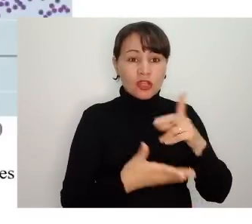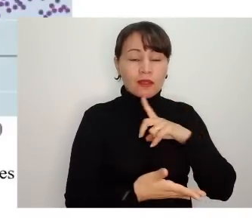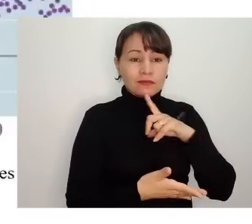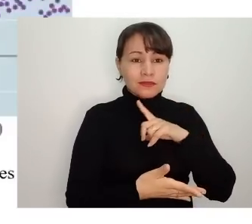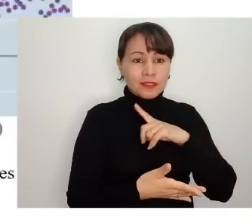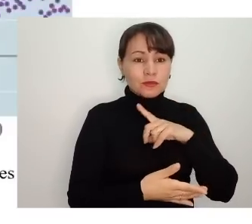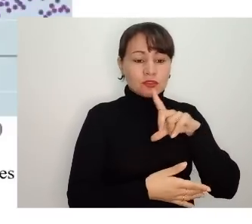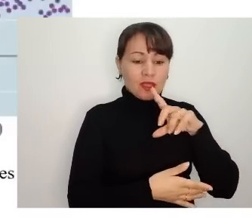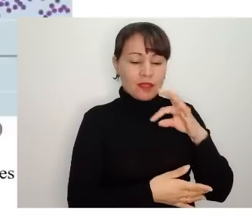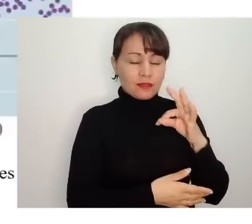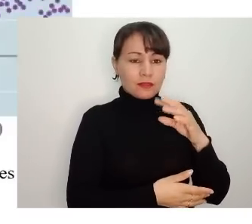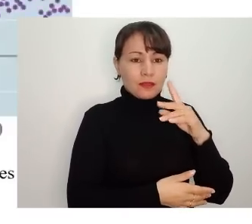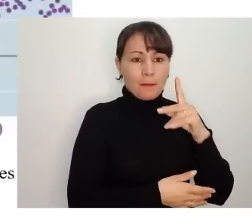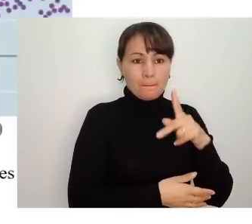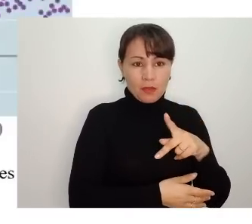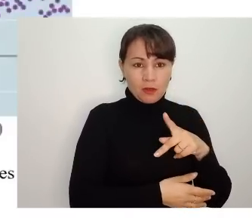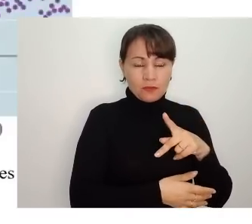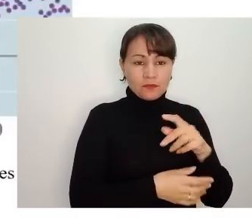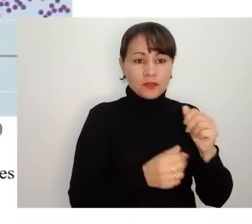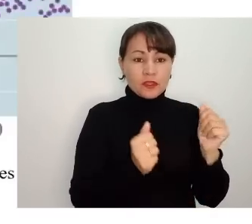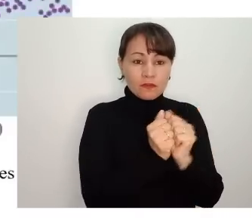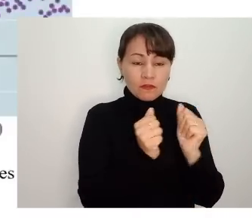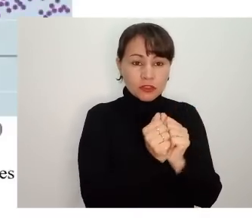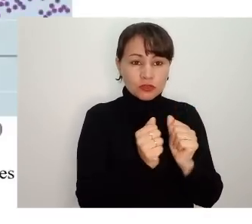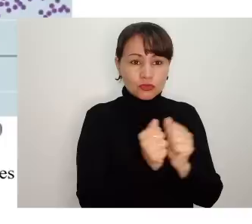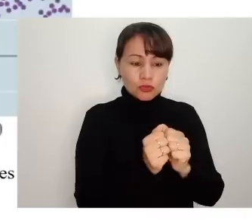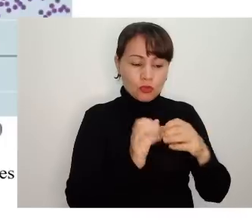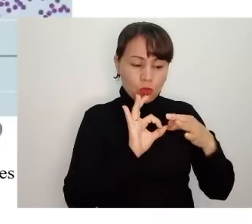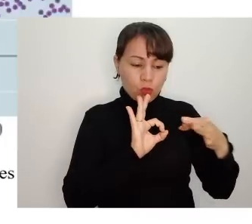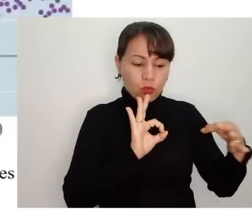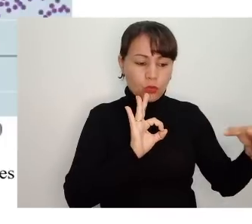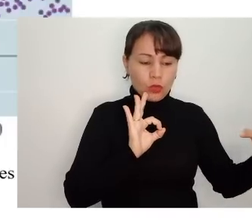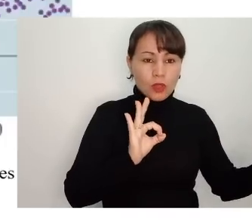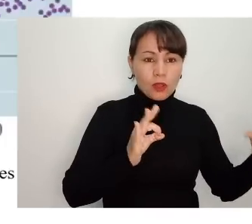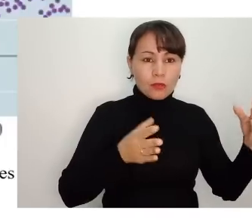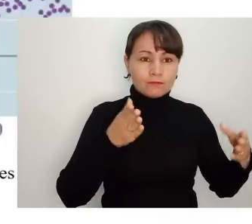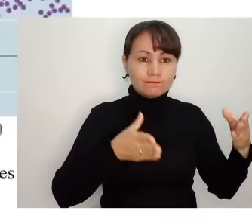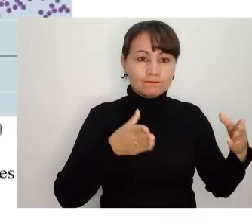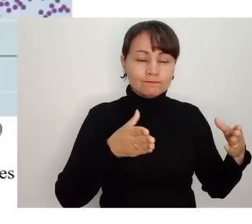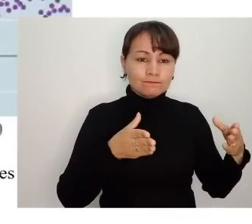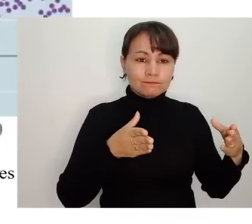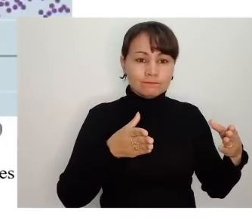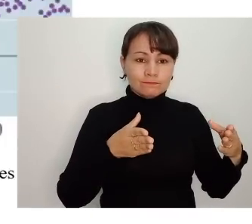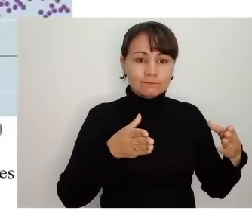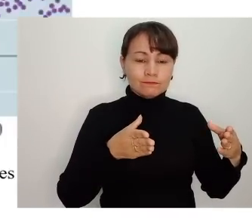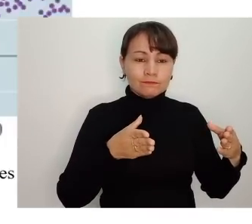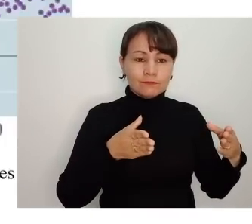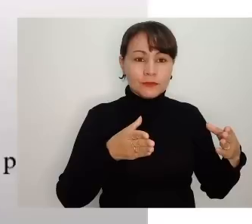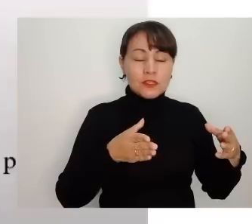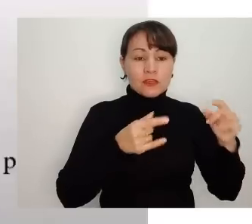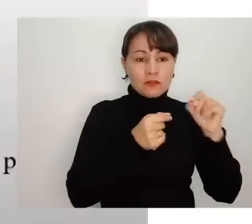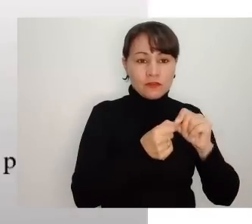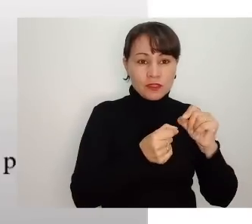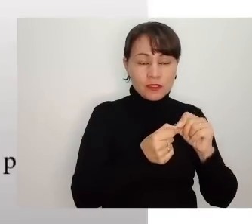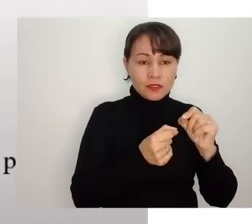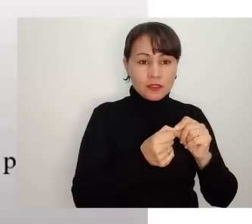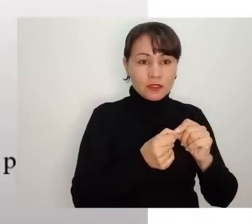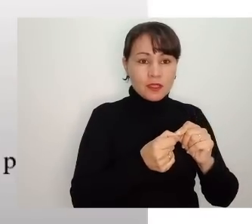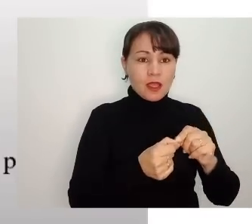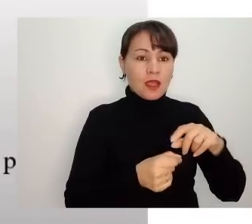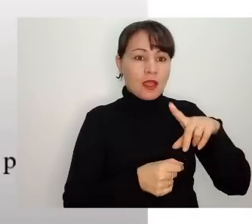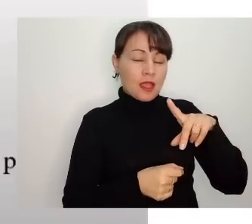a LTP, que faz a potenciação de longa duração, aumentando a amplitude. O que iria